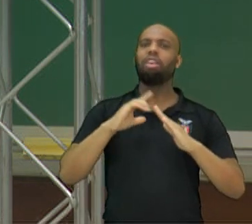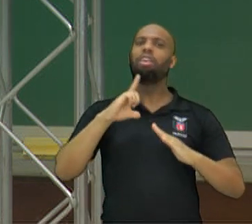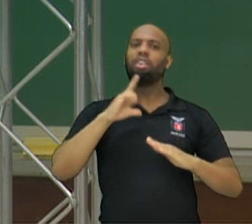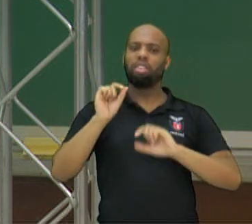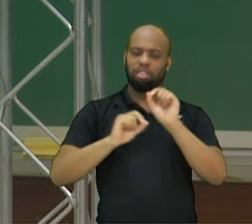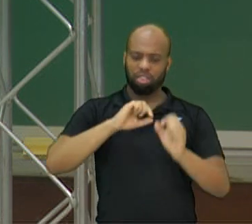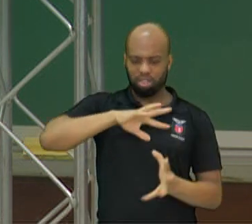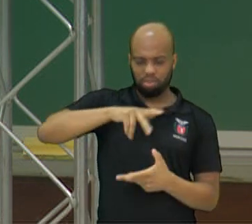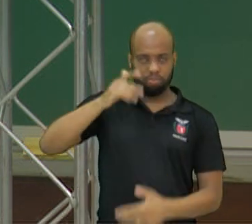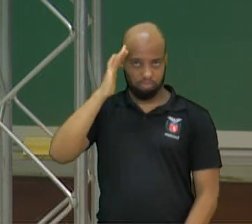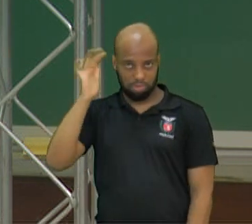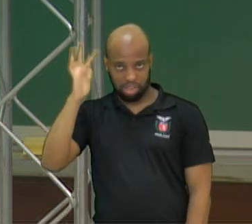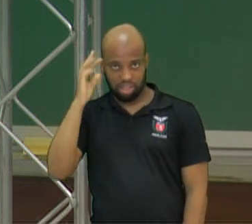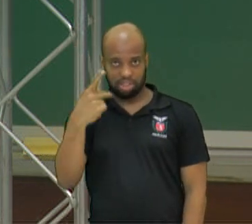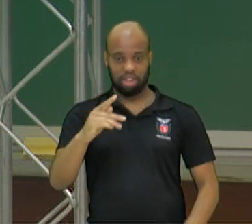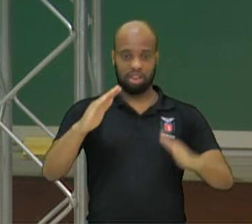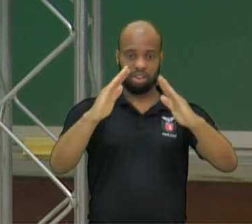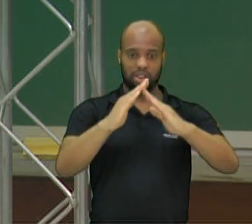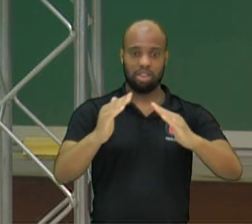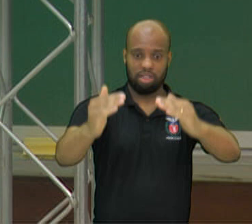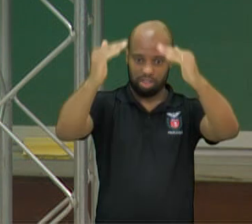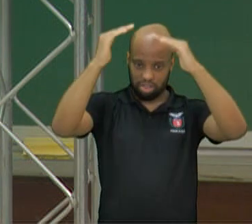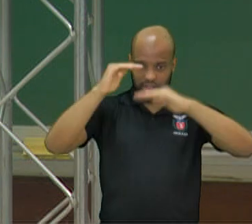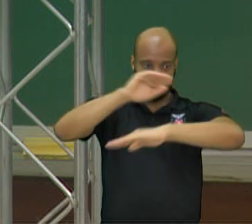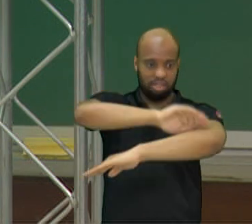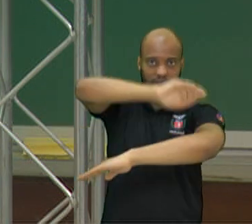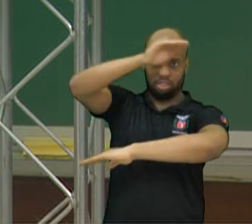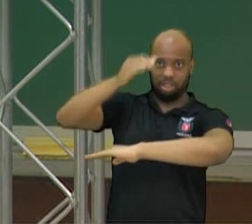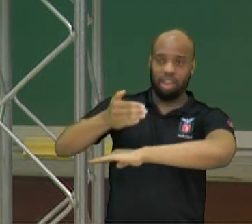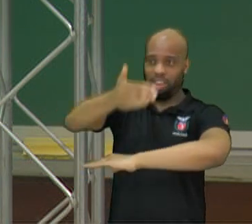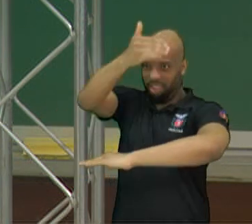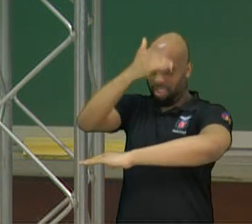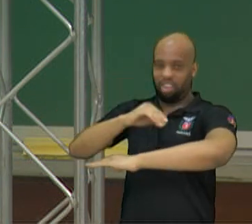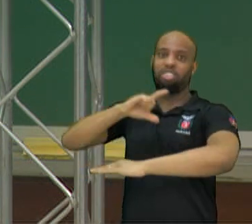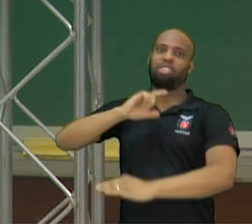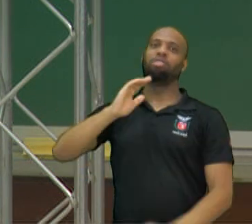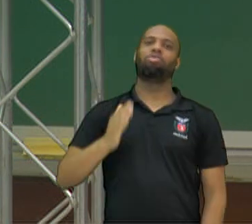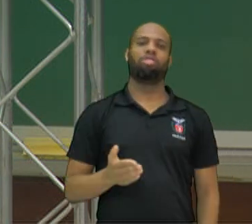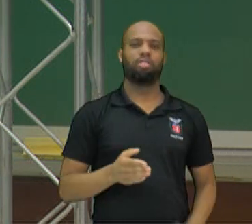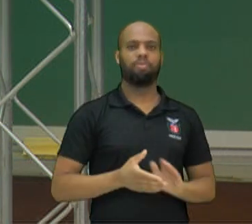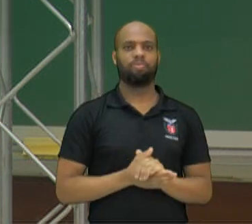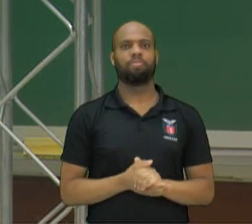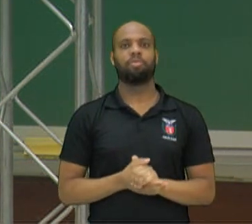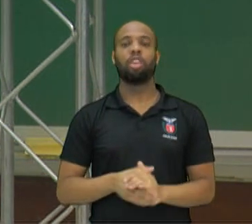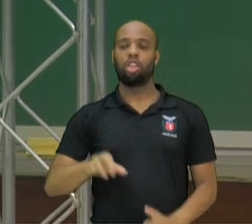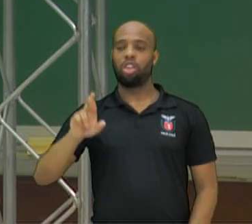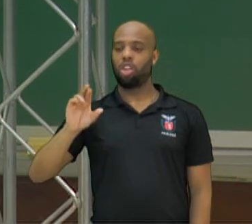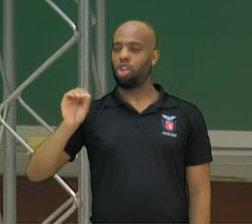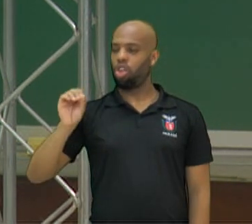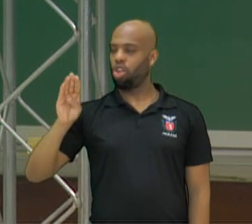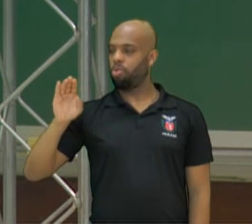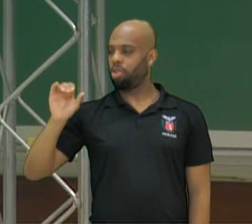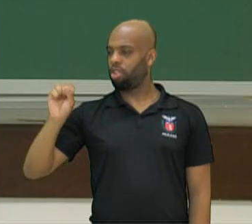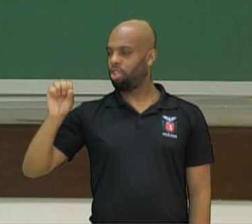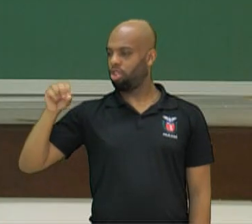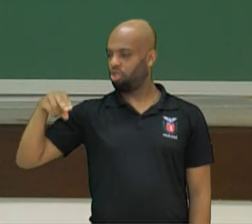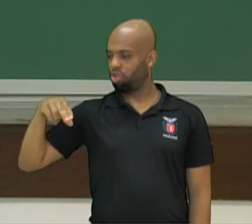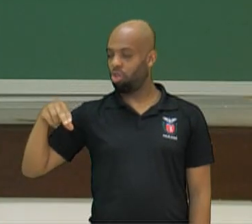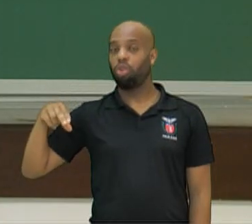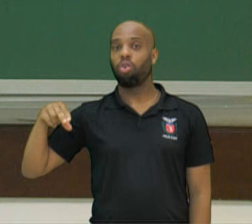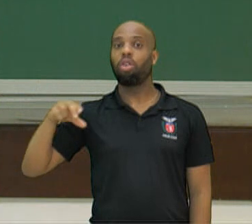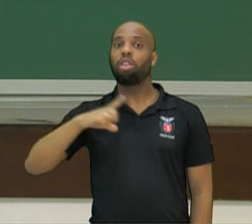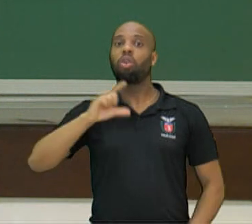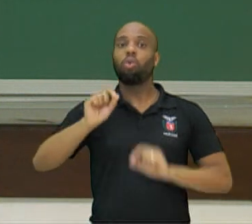esse mundo imaginário que ele cria. E Robinson Crusoe, ele faz a aventura aonde?